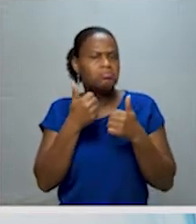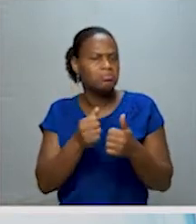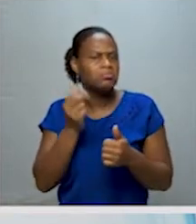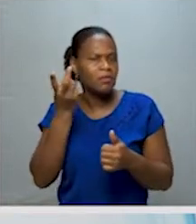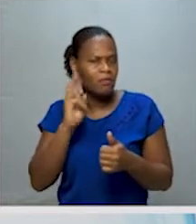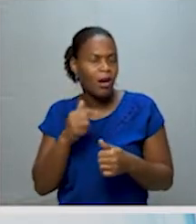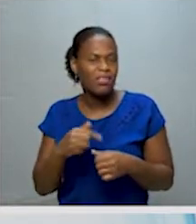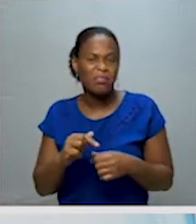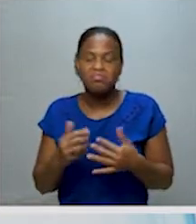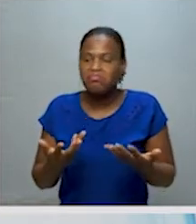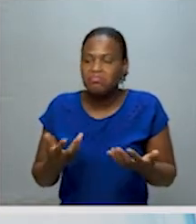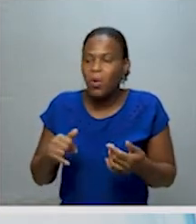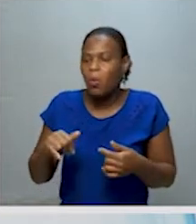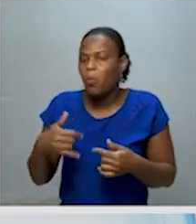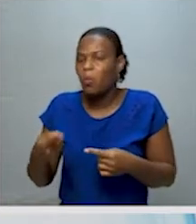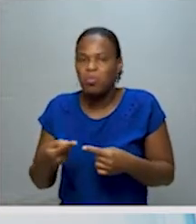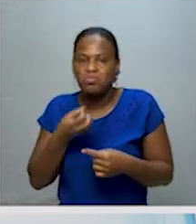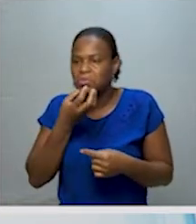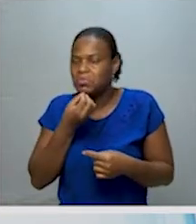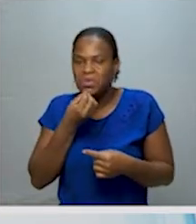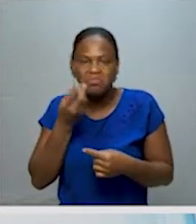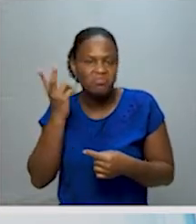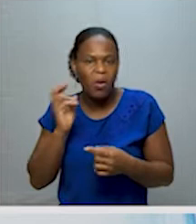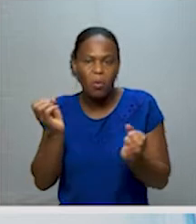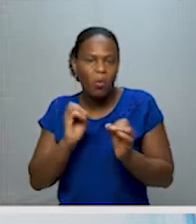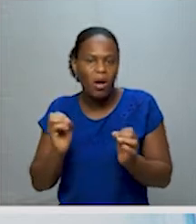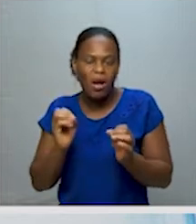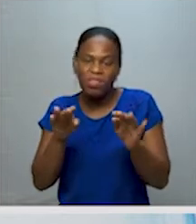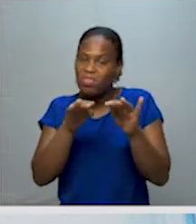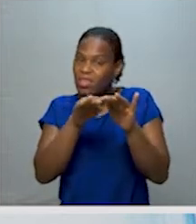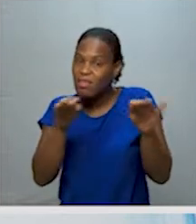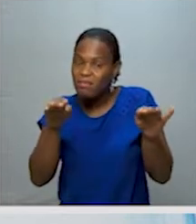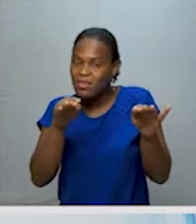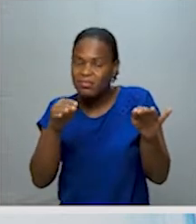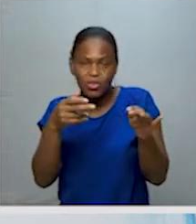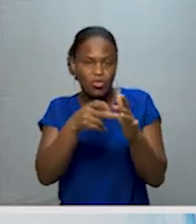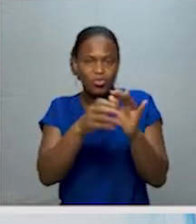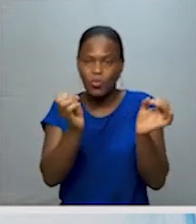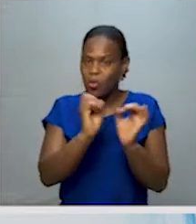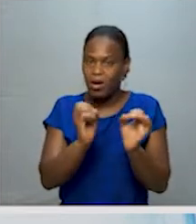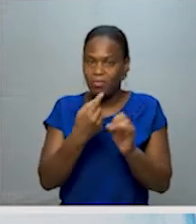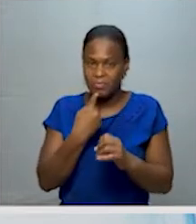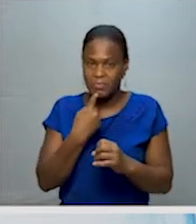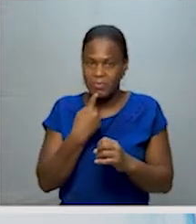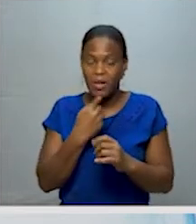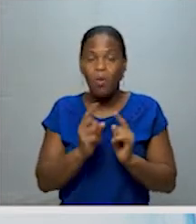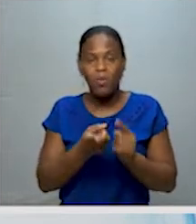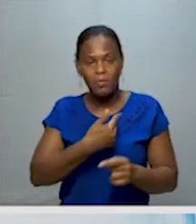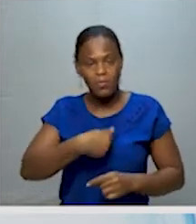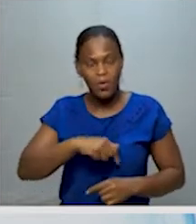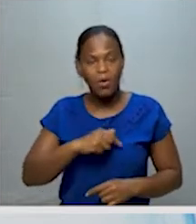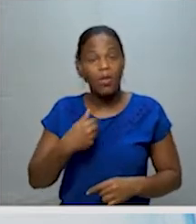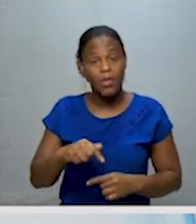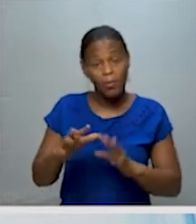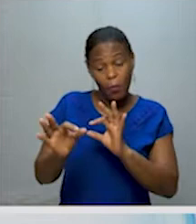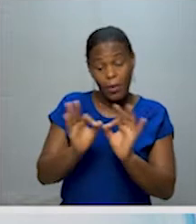válido. Mas há outros que os argumentos não servem, ou seja, não chega ao nível de. Estão a perceber? Portanto, é isso que nós temos